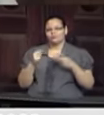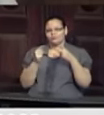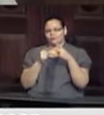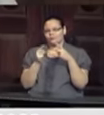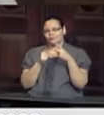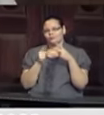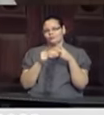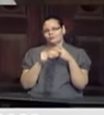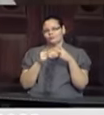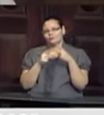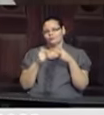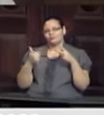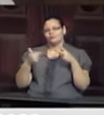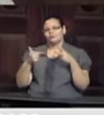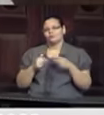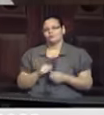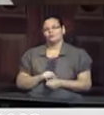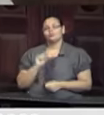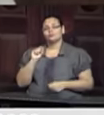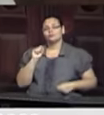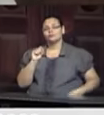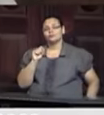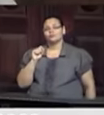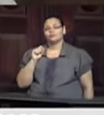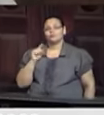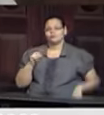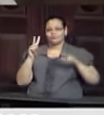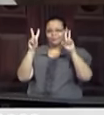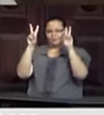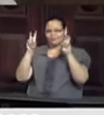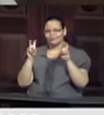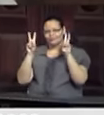Segundo, é que este tema,